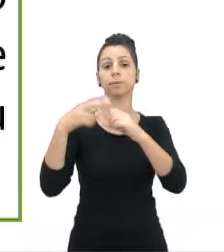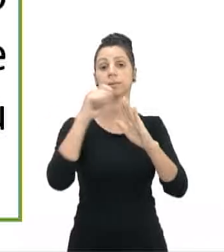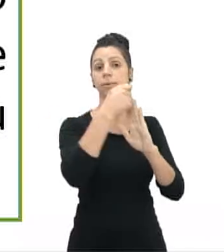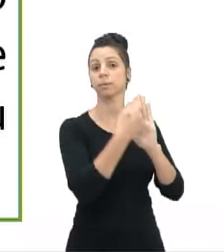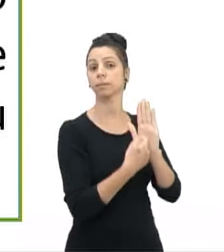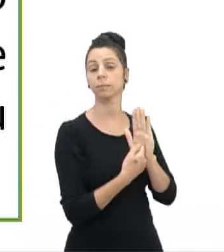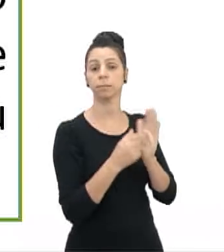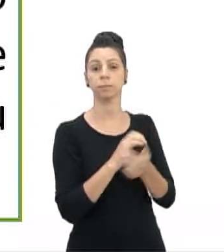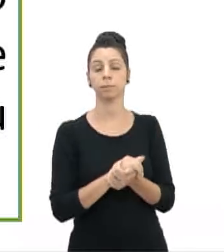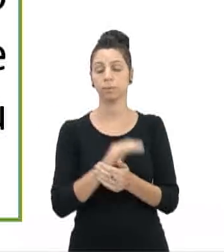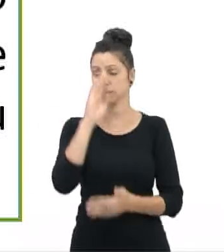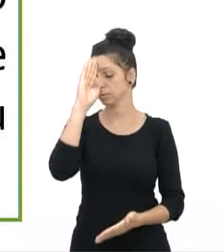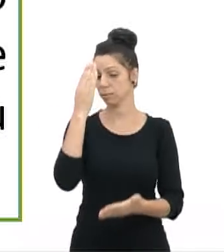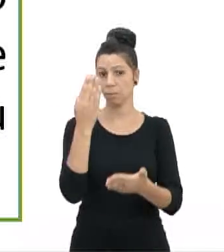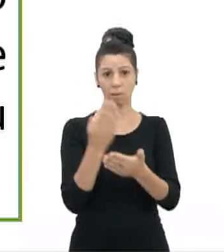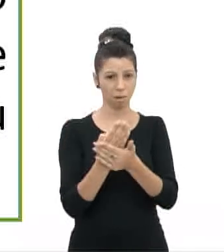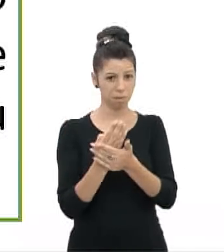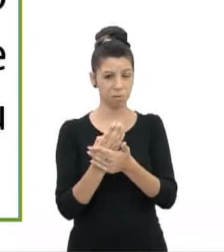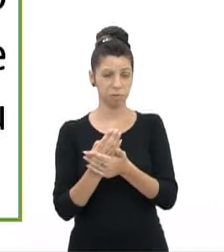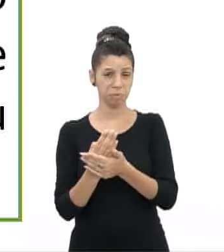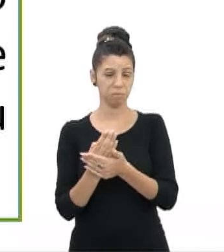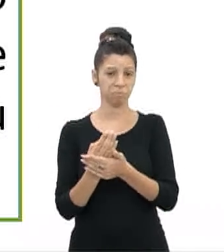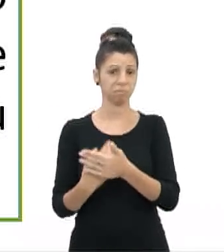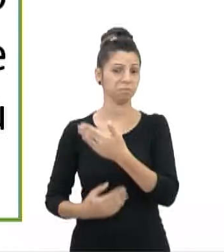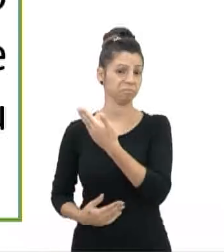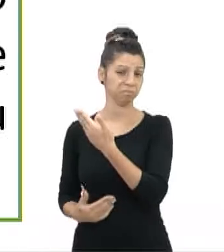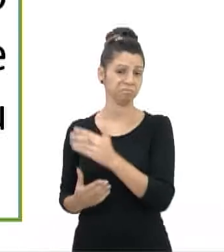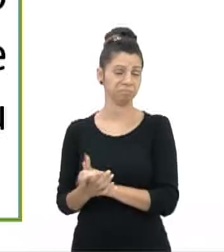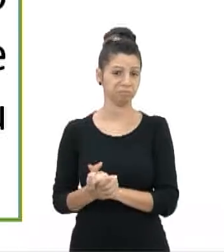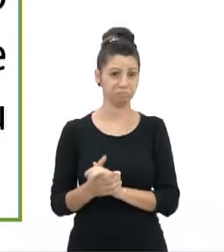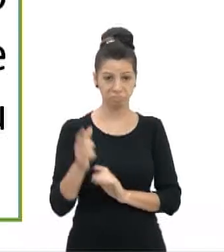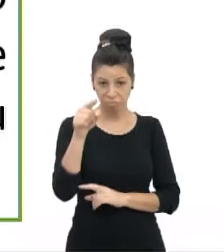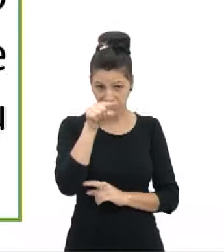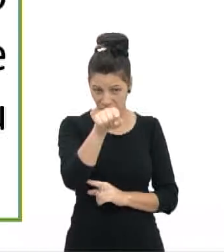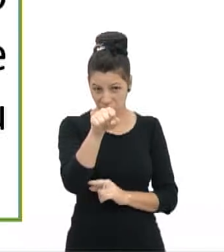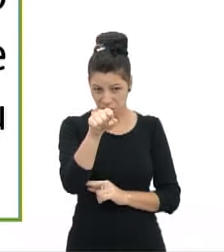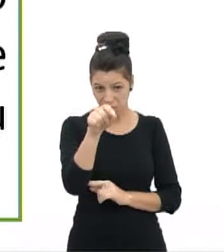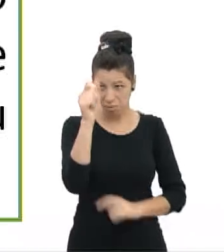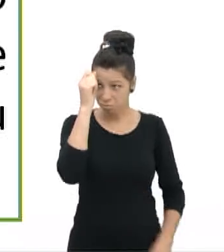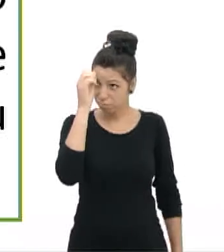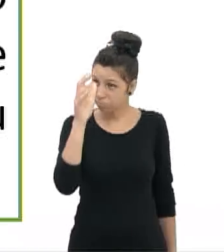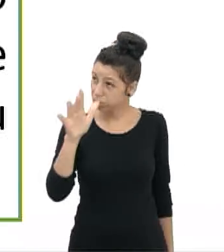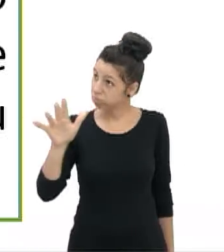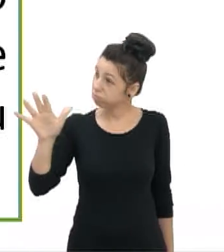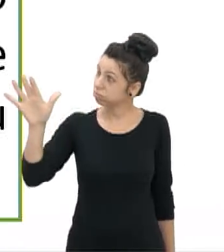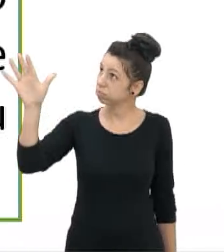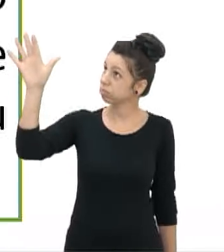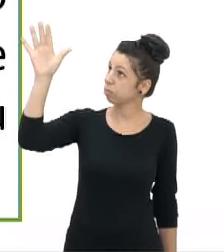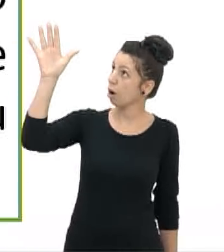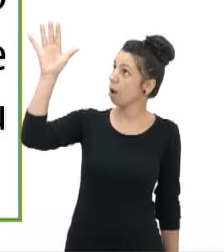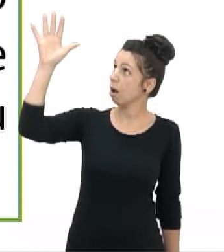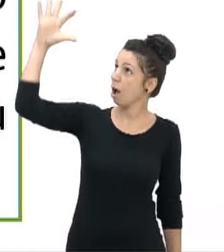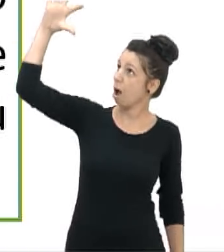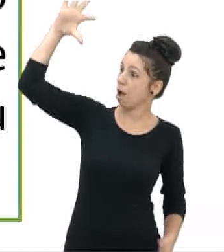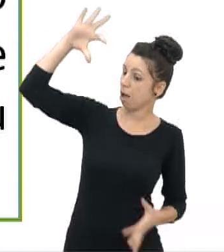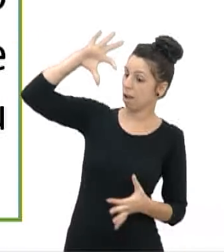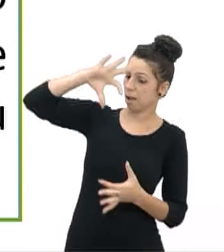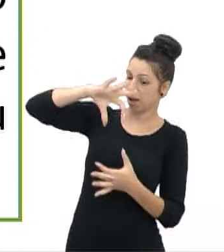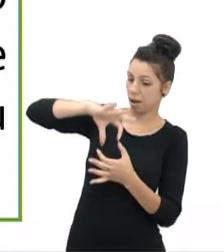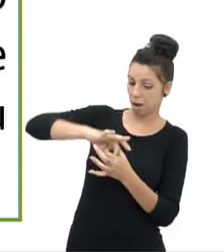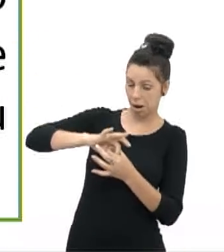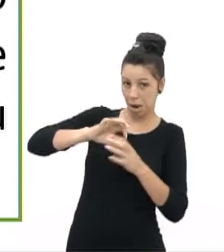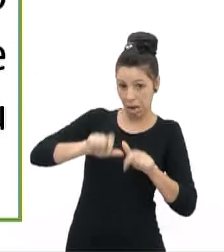ali. Acredite se quiser, os seus pensamentos moldam suas ações e seus